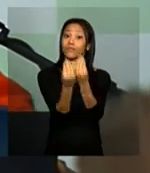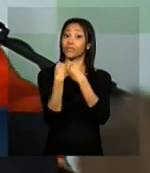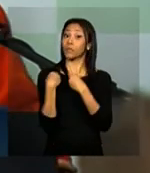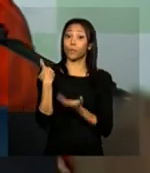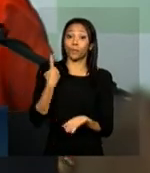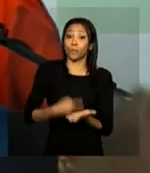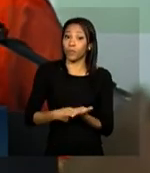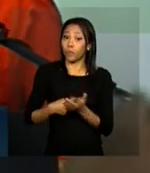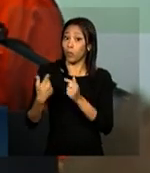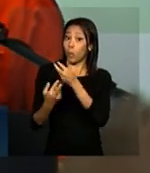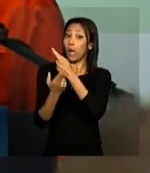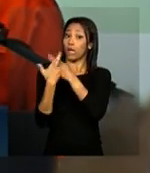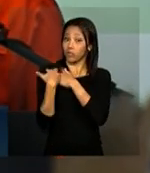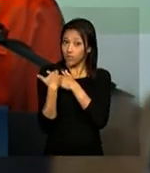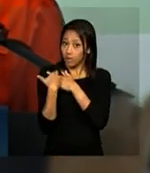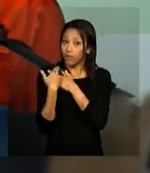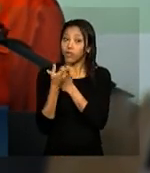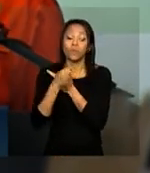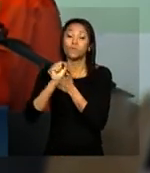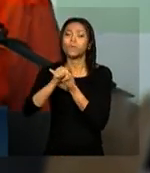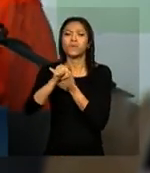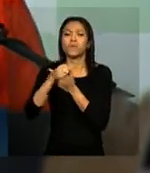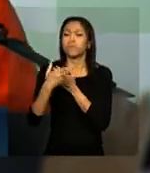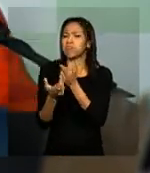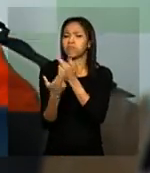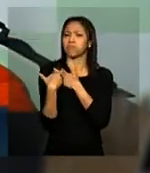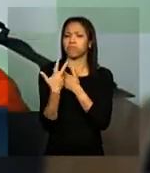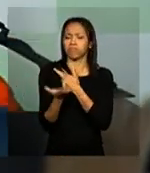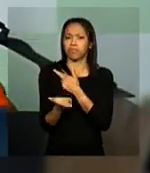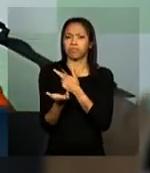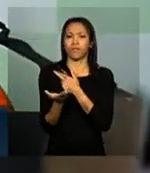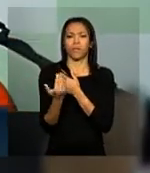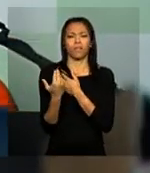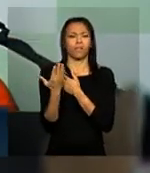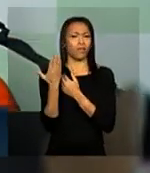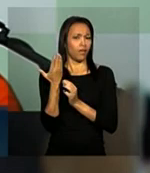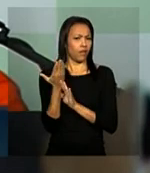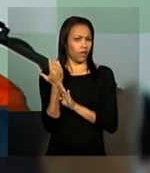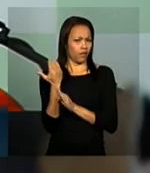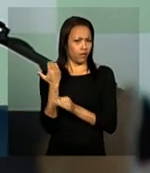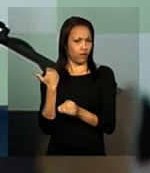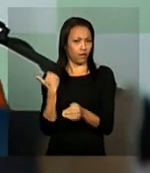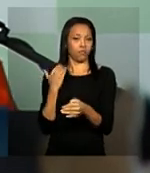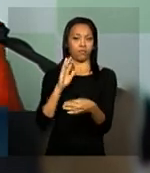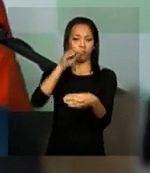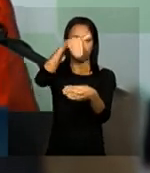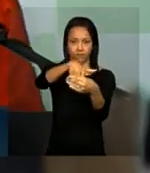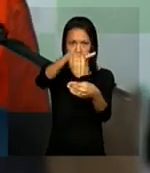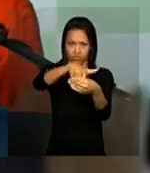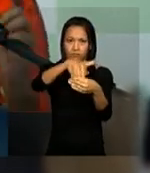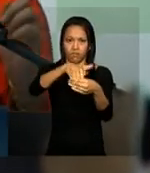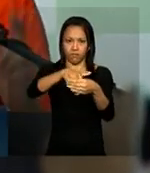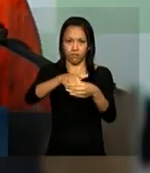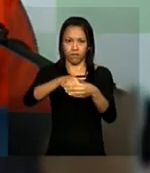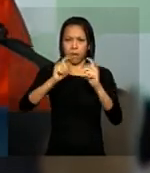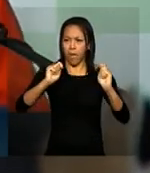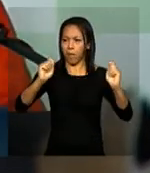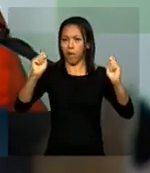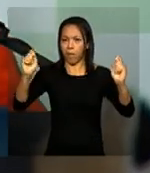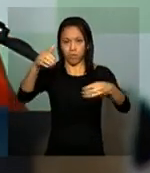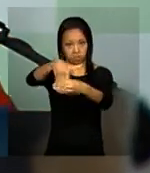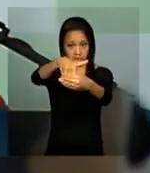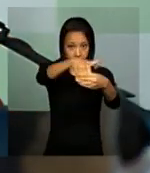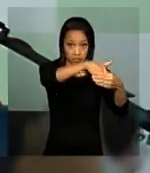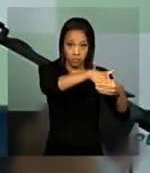deu? Era que, desde a campanha eleitoral, ele vinha